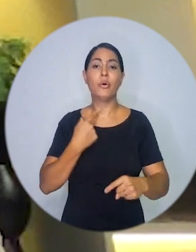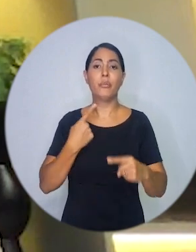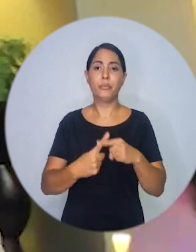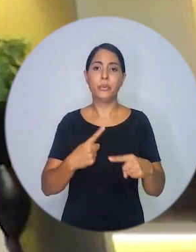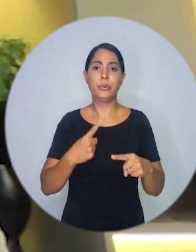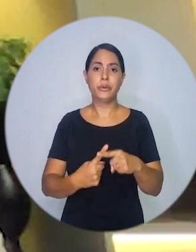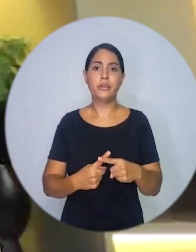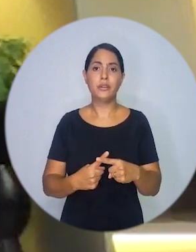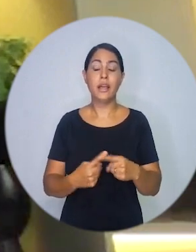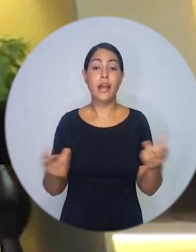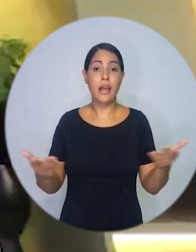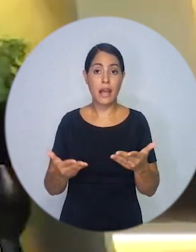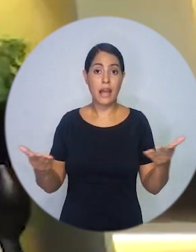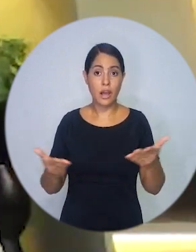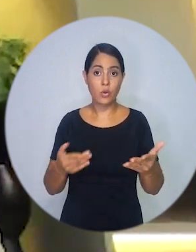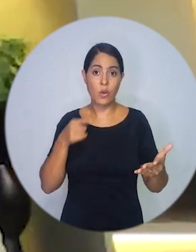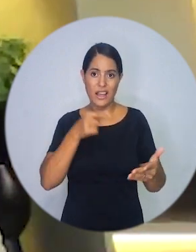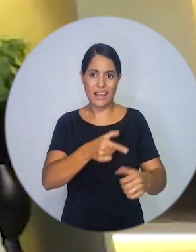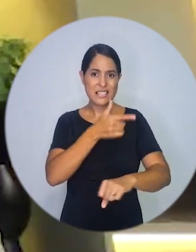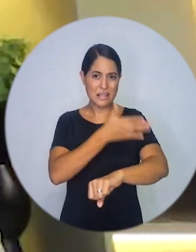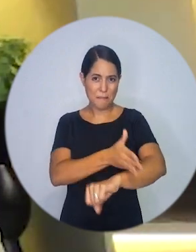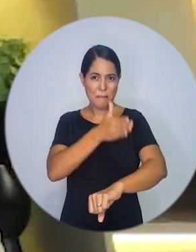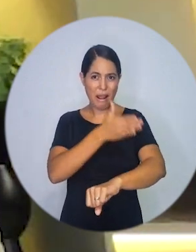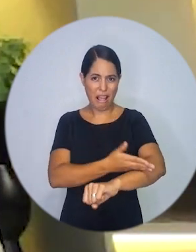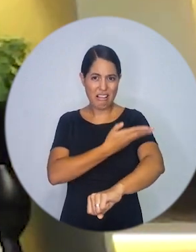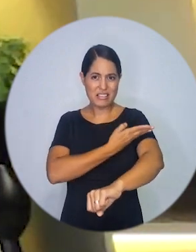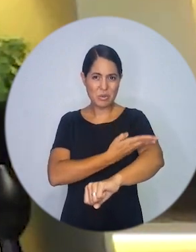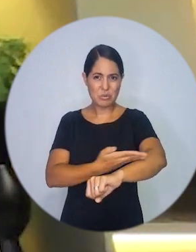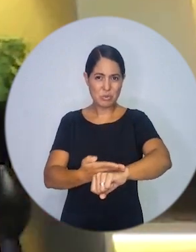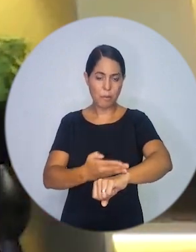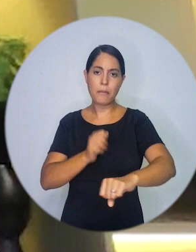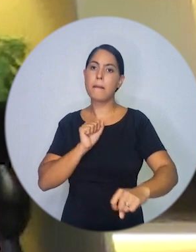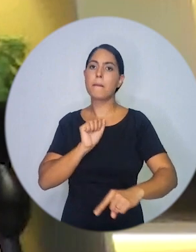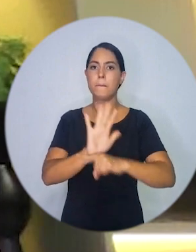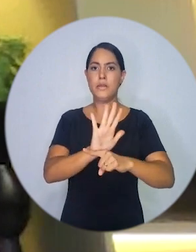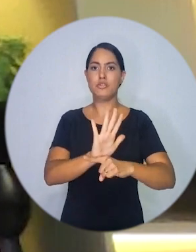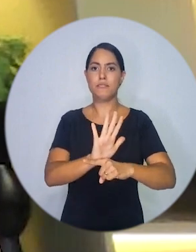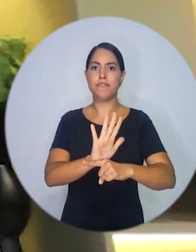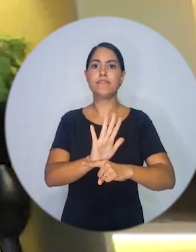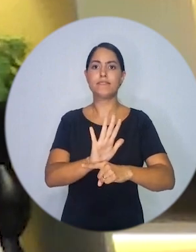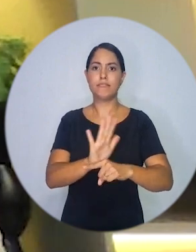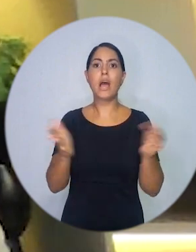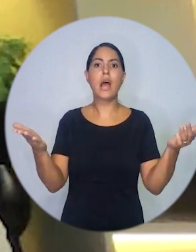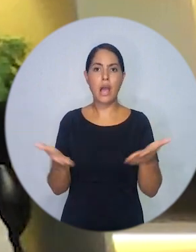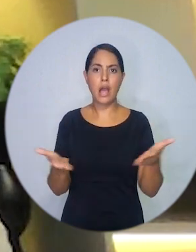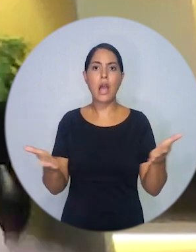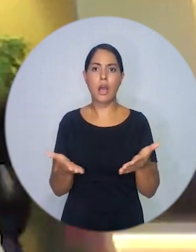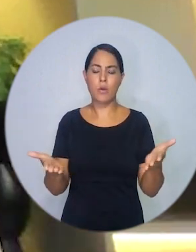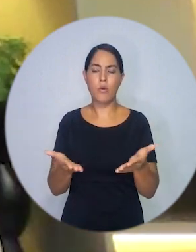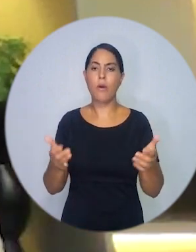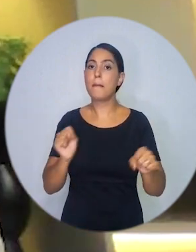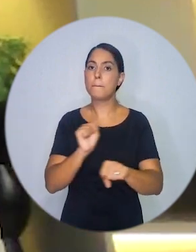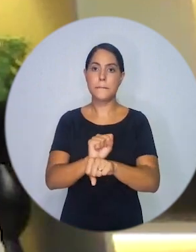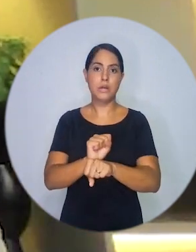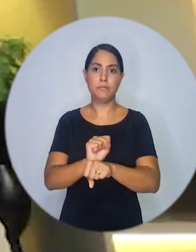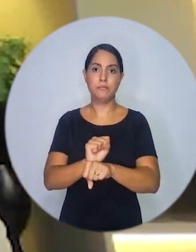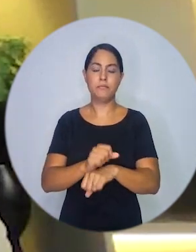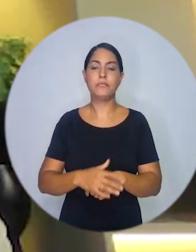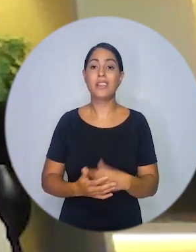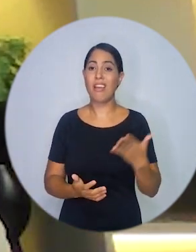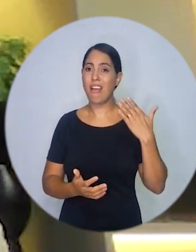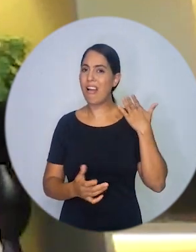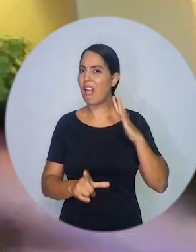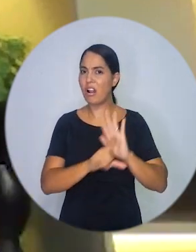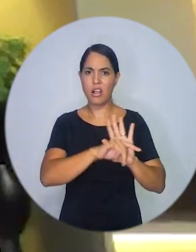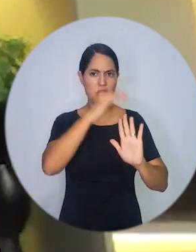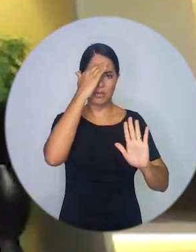fazer cessar, né, esse tipo de procedimento que, além de ilegal,